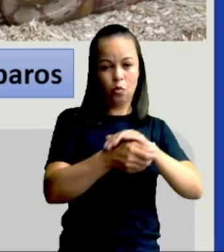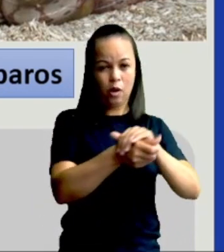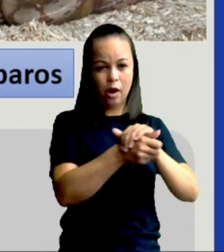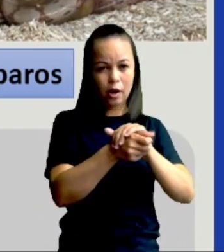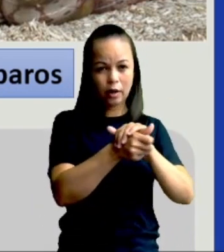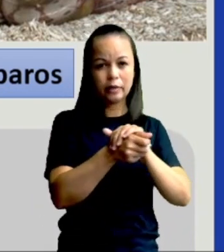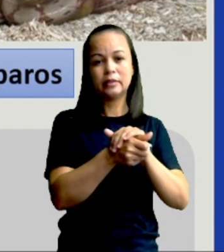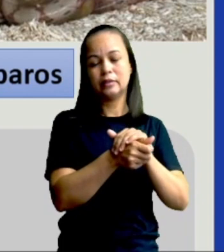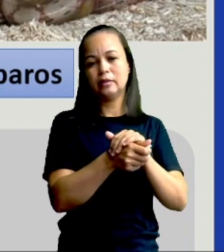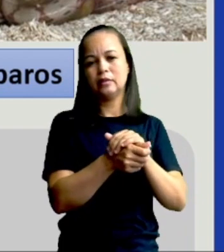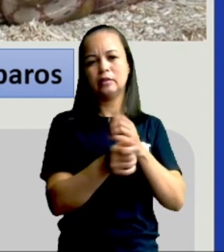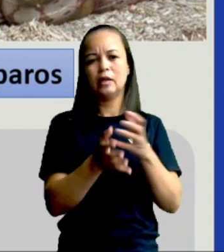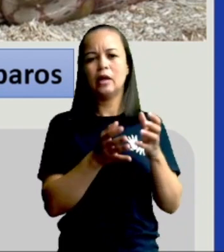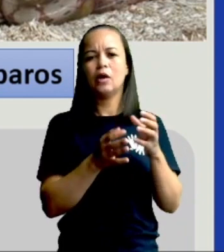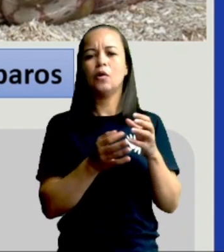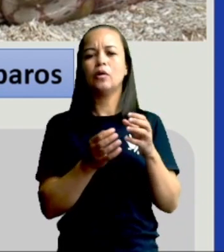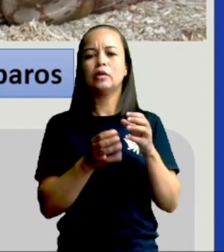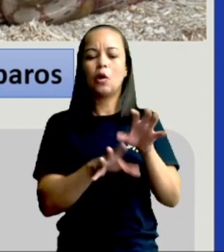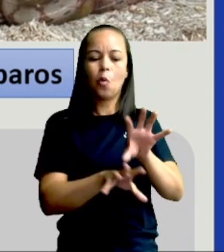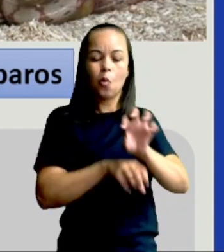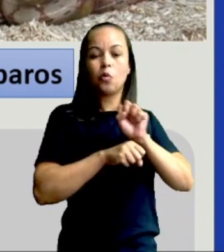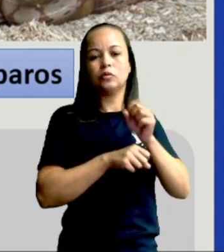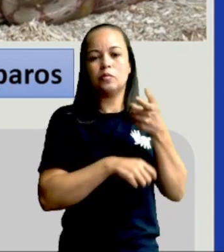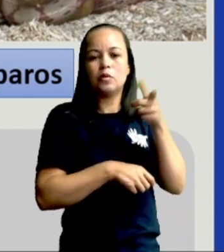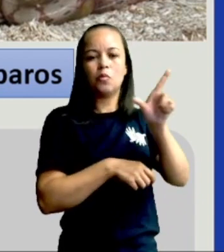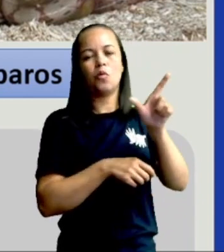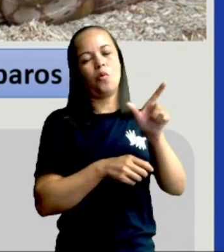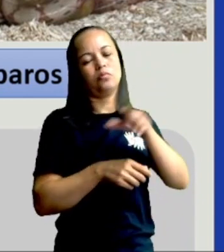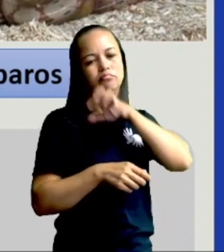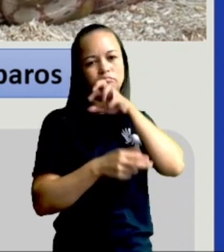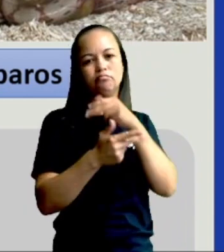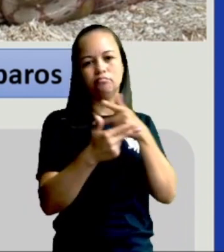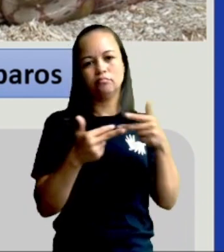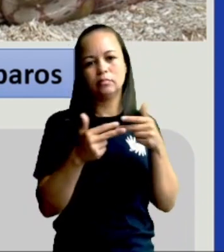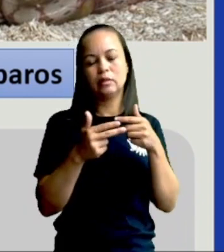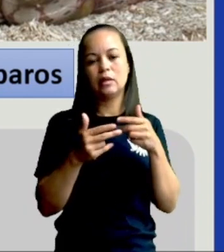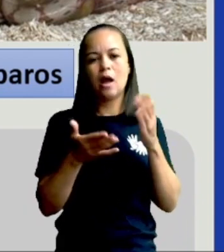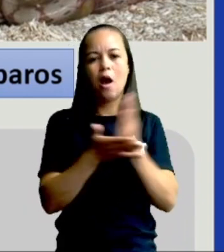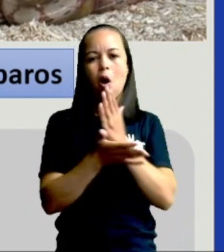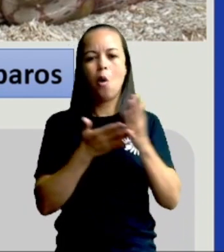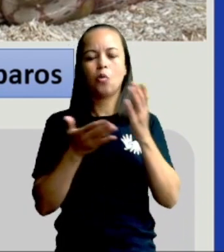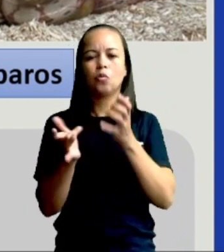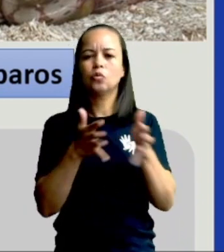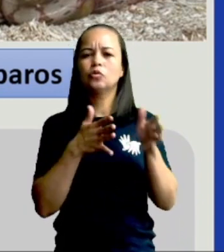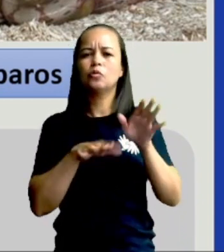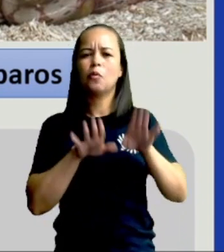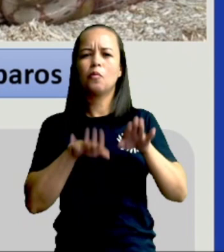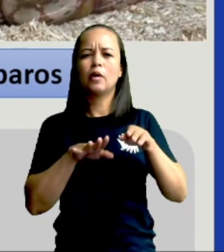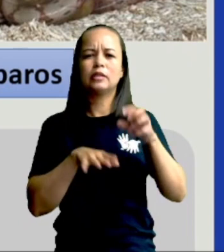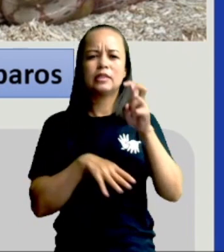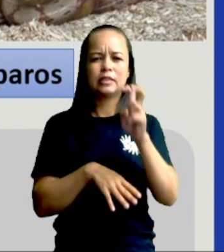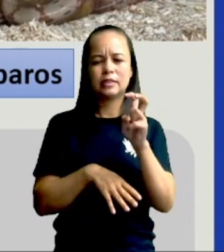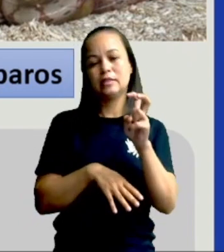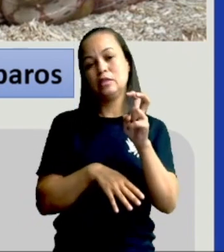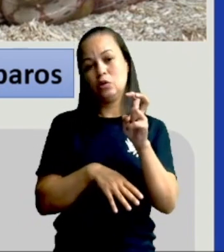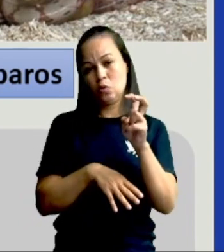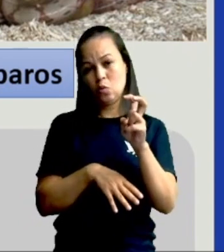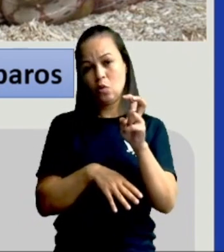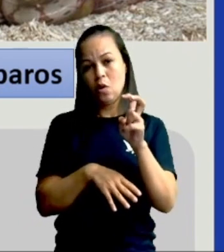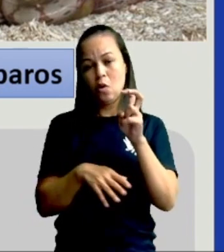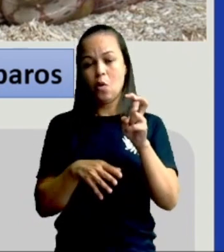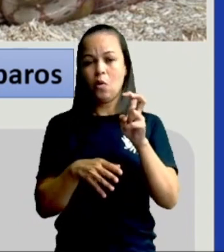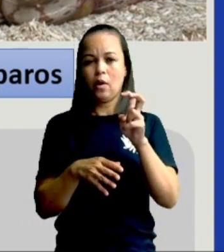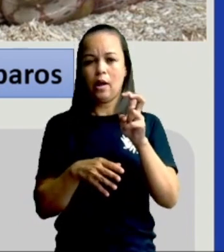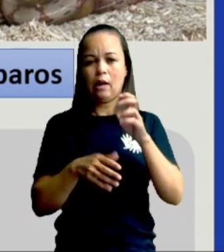ser predados, irão ser consumidos por outros animais, e apenas alguns, por volta de 5 tartarugas, é que chegarão à